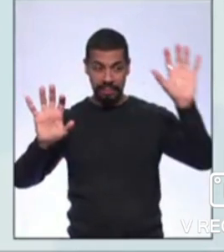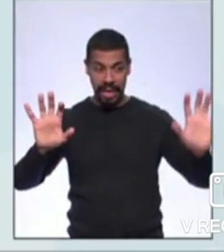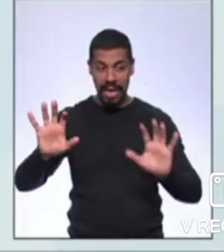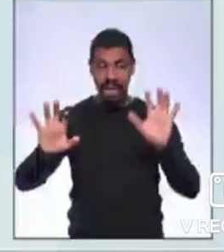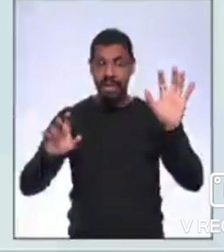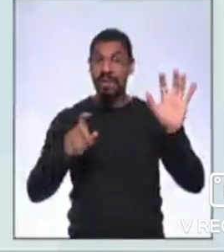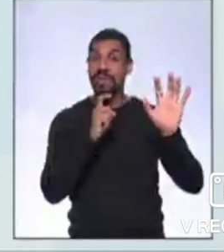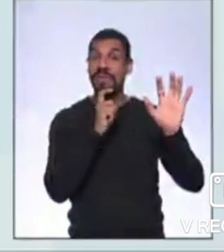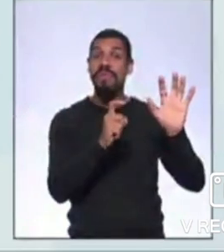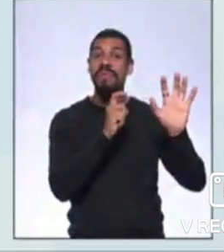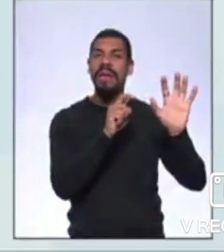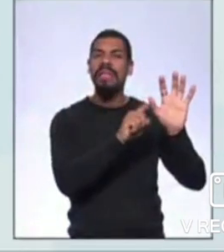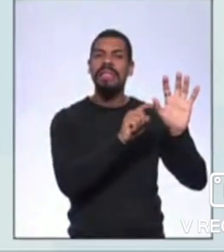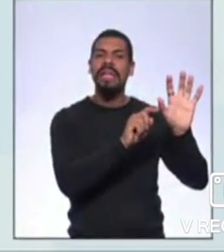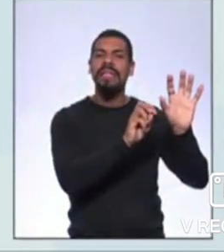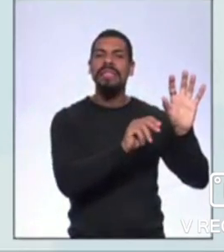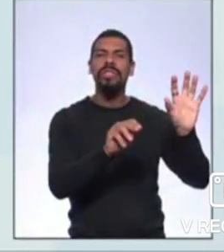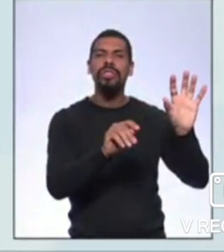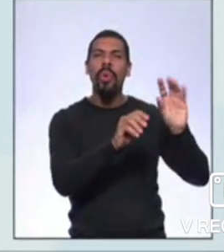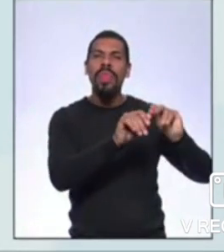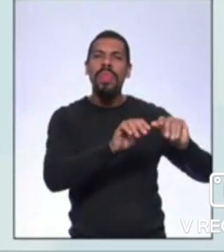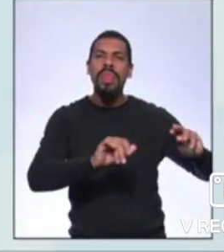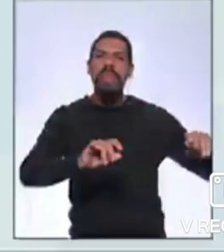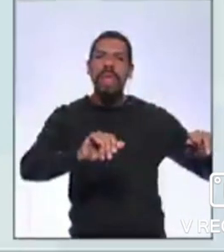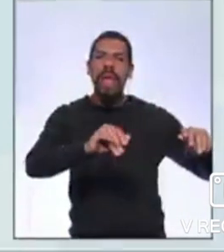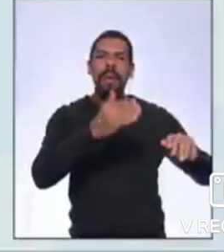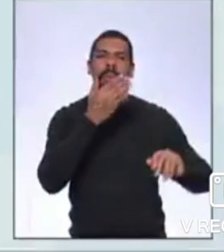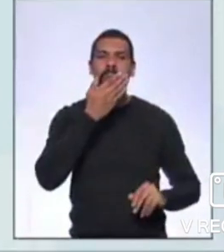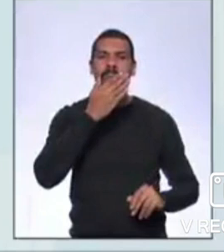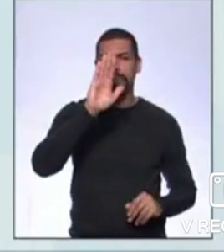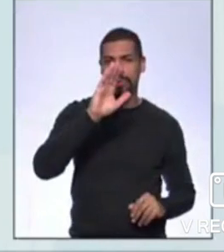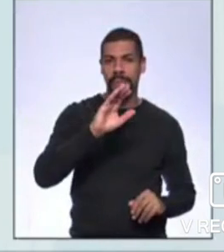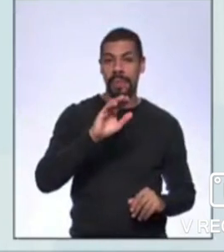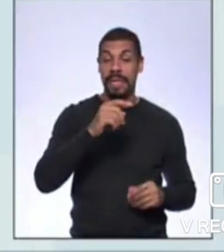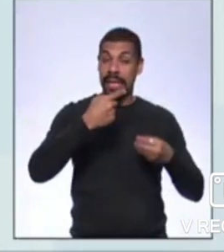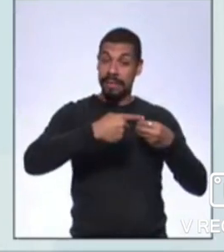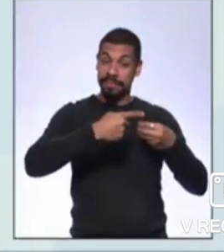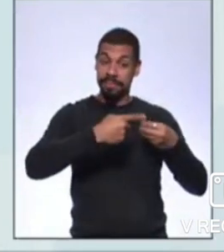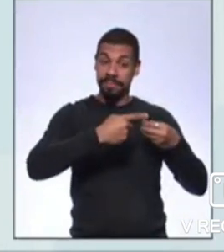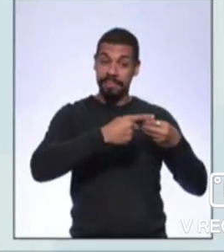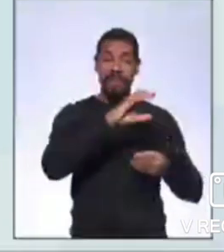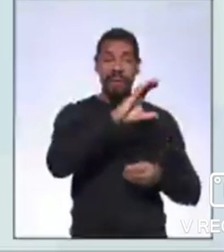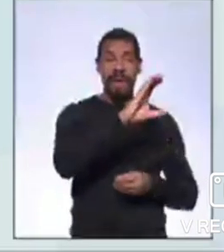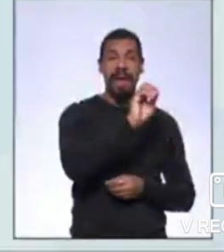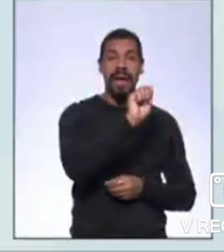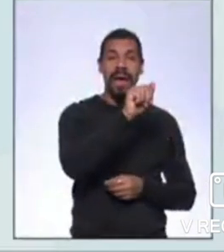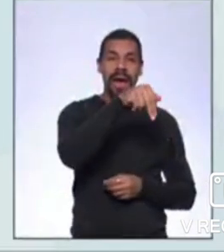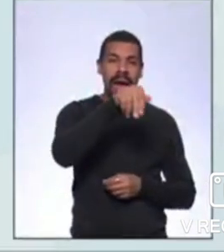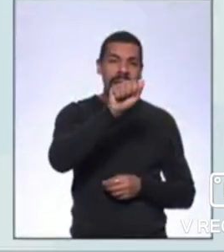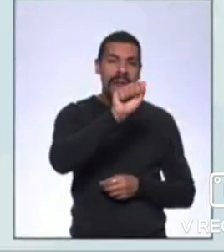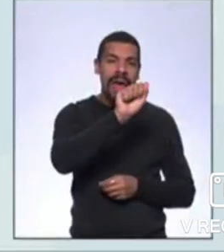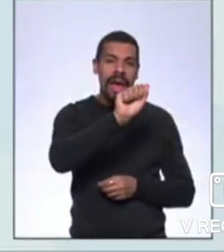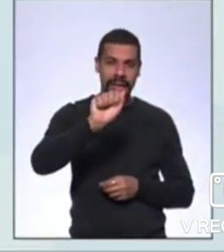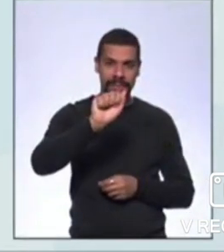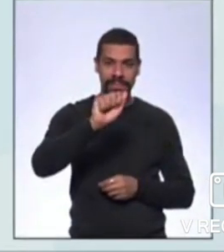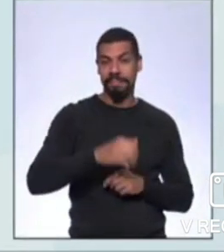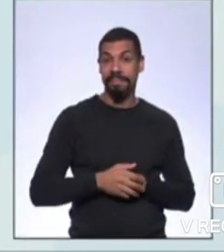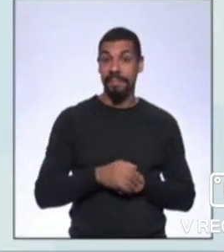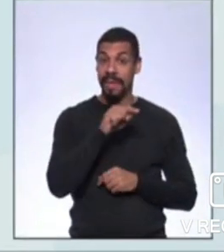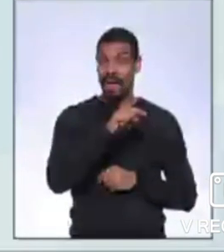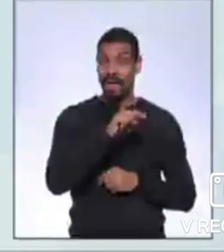o escrito Terra Prometida, né, ali na região de Canaã. Então, essa região aí em verde, também mais à esquerda do mapa, é a região